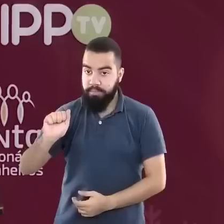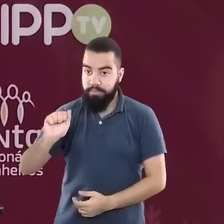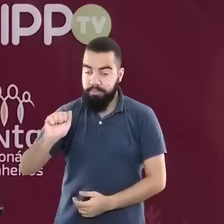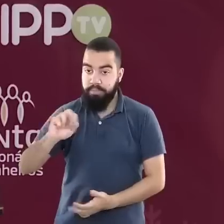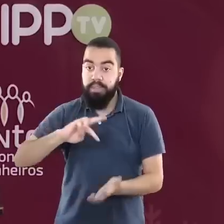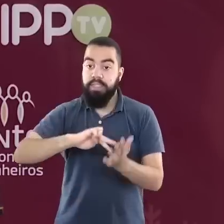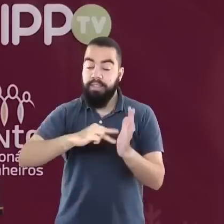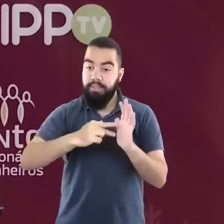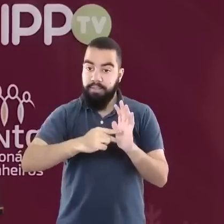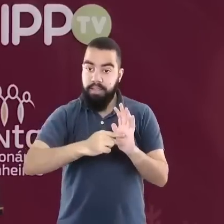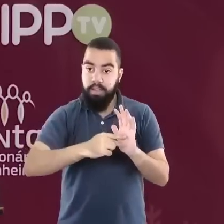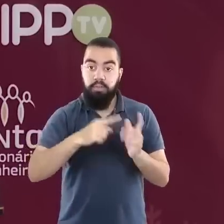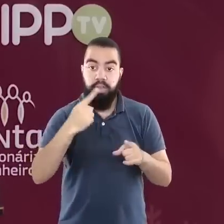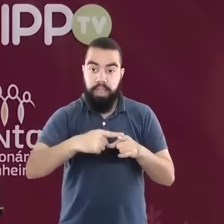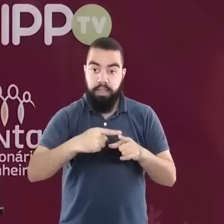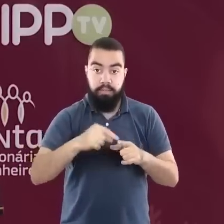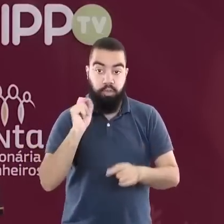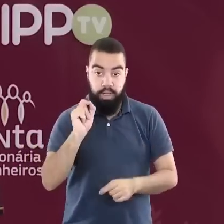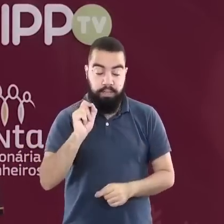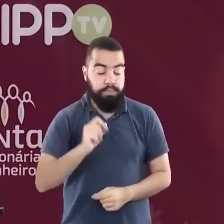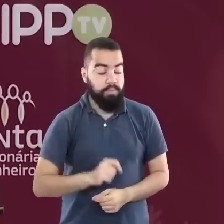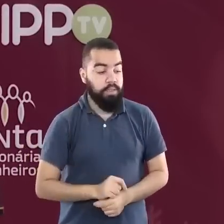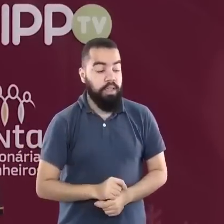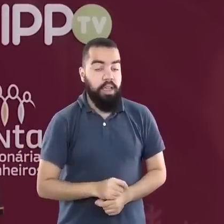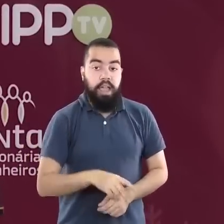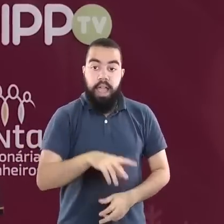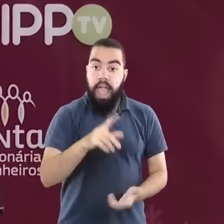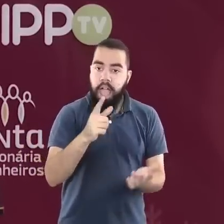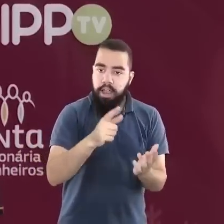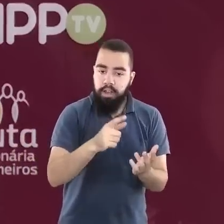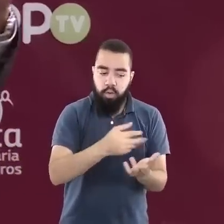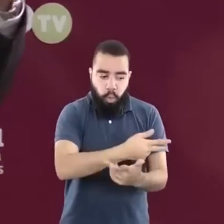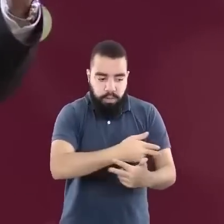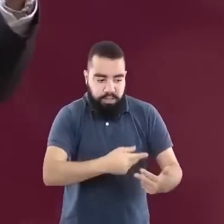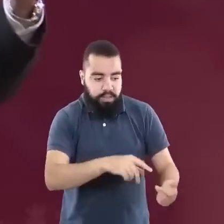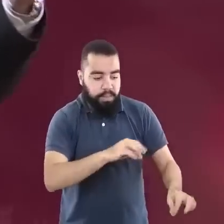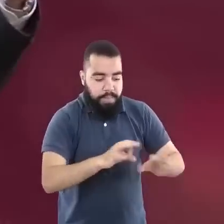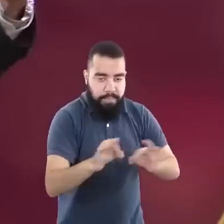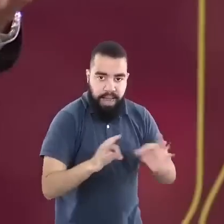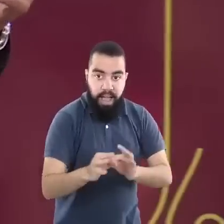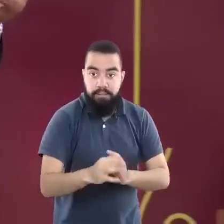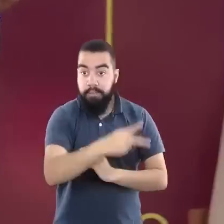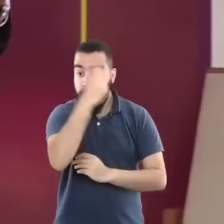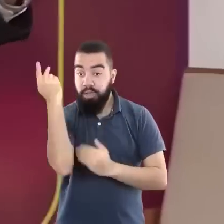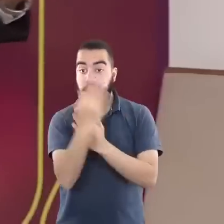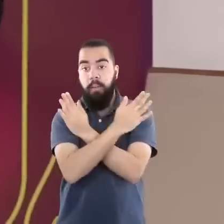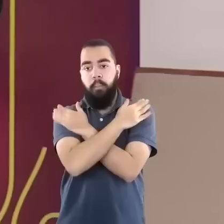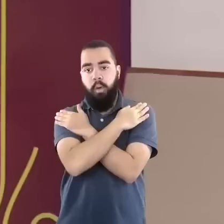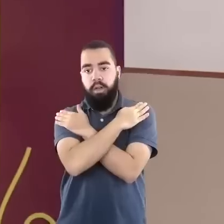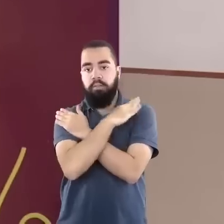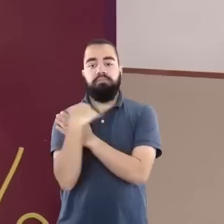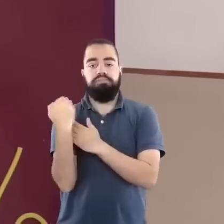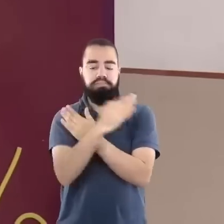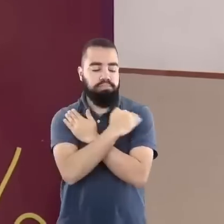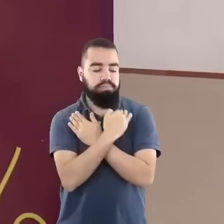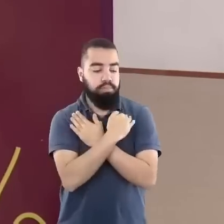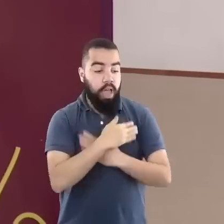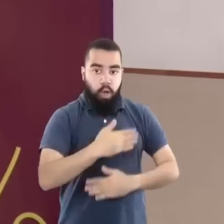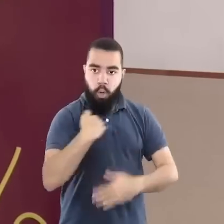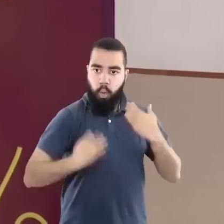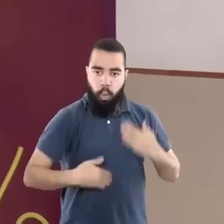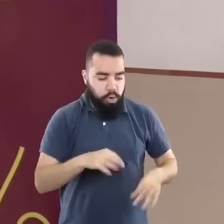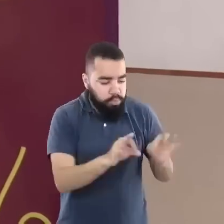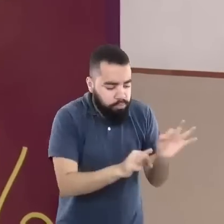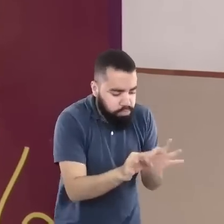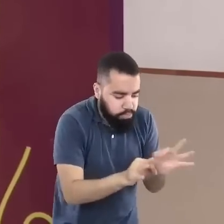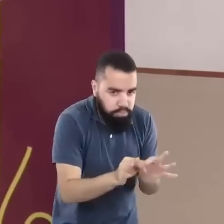profeticamente compreendem que este menino é o profeta Supremo que veio para dar a sua vida veio para morrer e morrer não